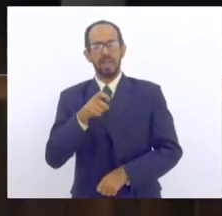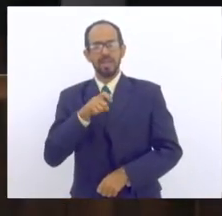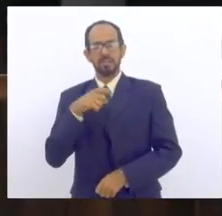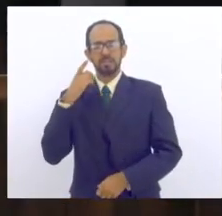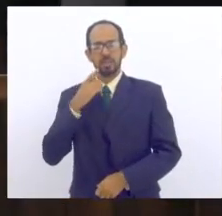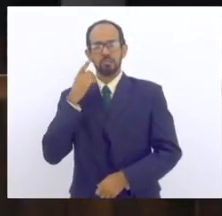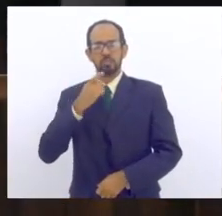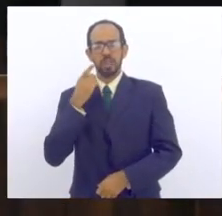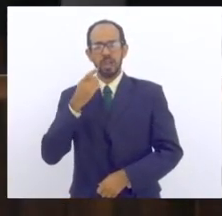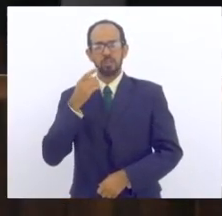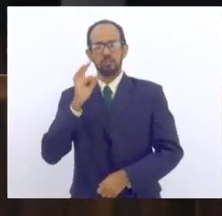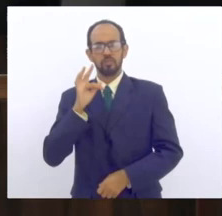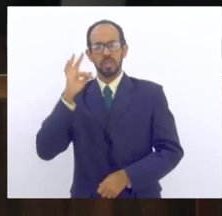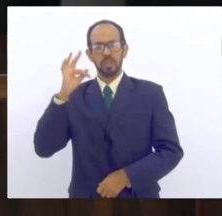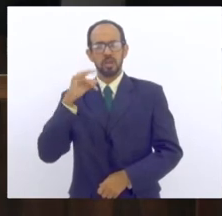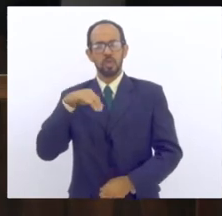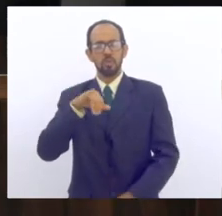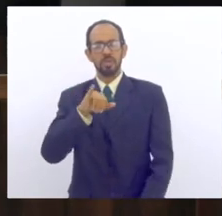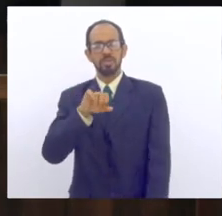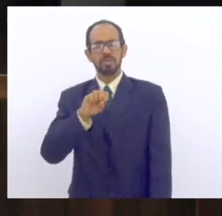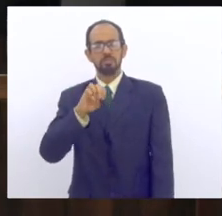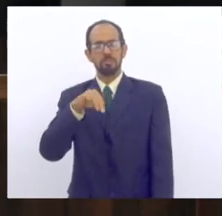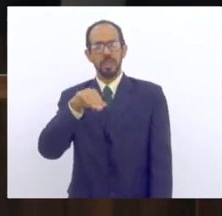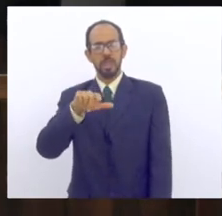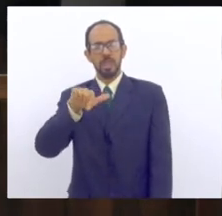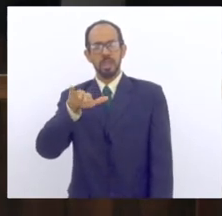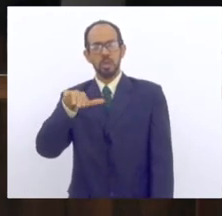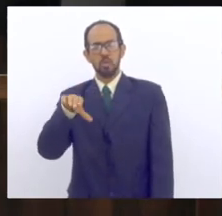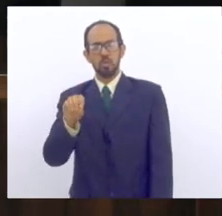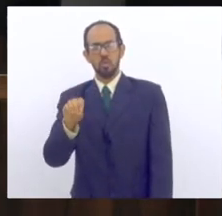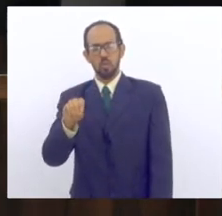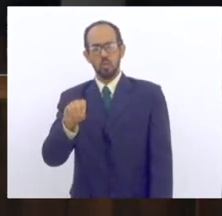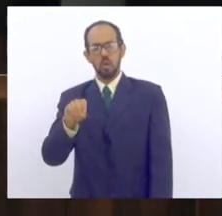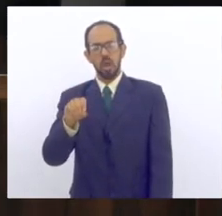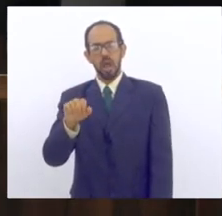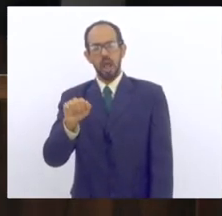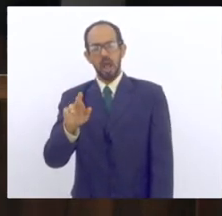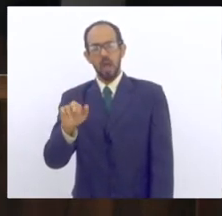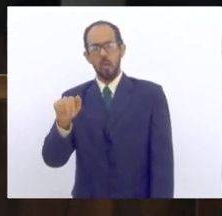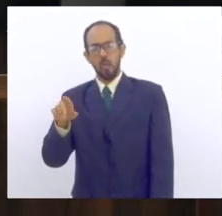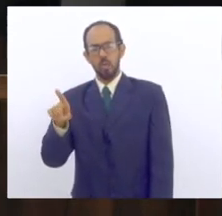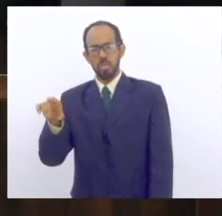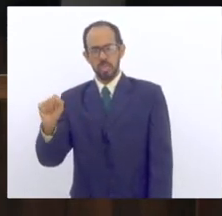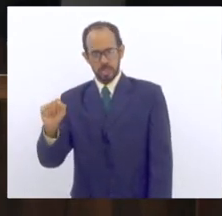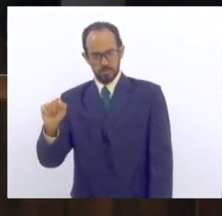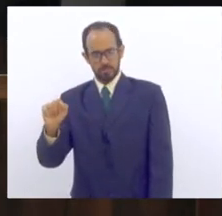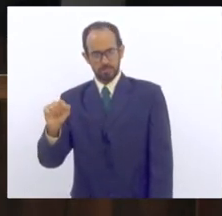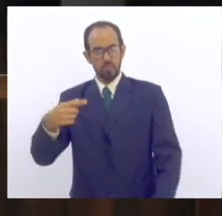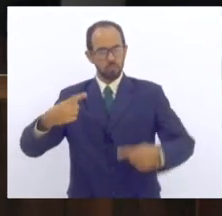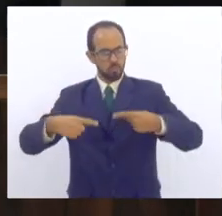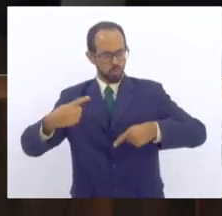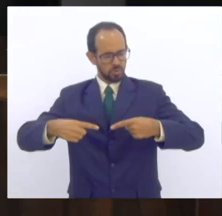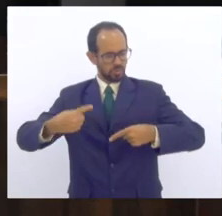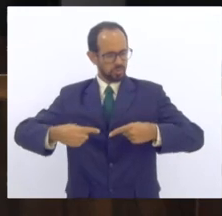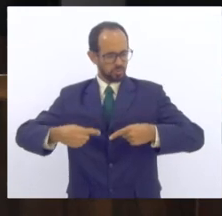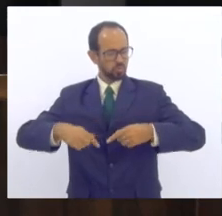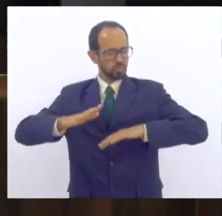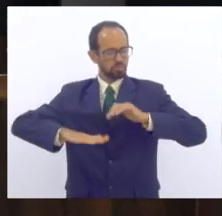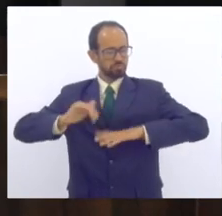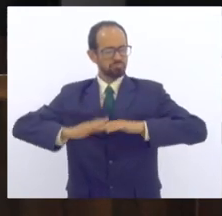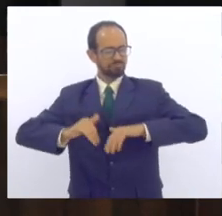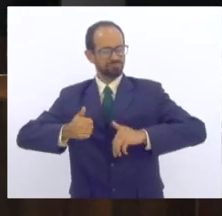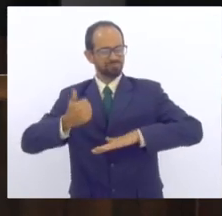senhor esmerino Oliveira Arruda Coelho político Nato gostaria de convidar para compor a